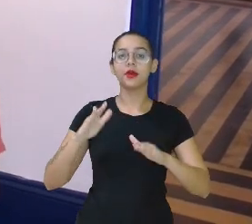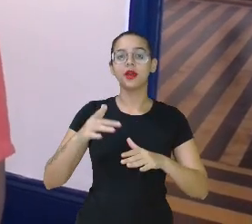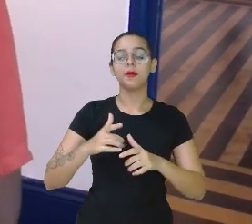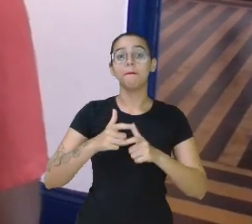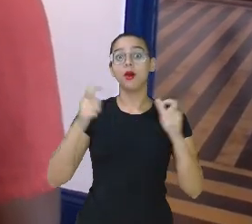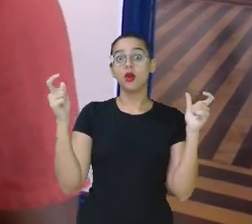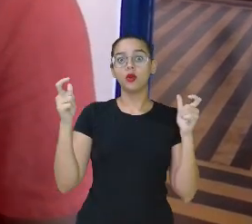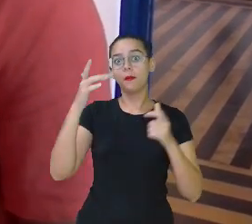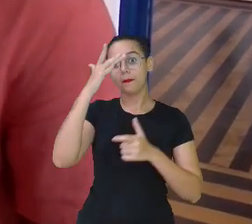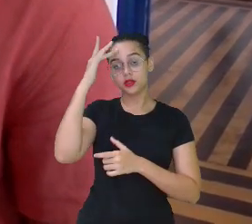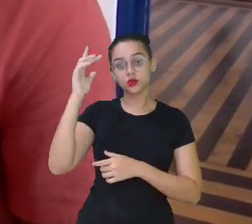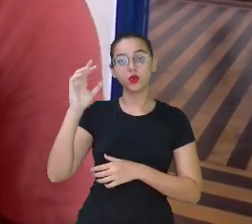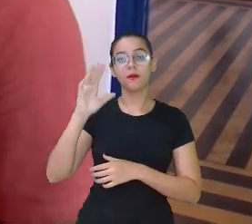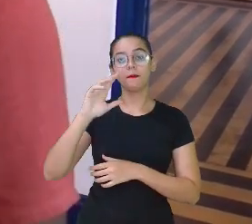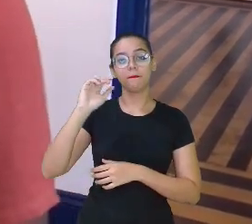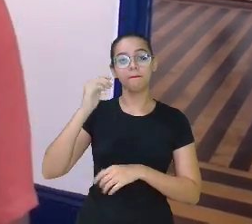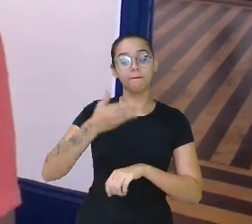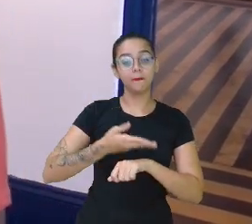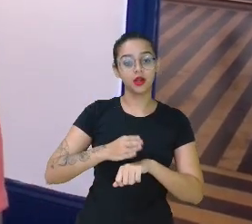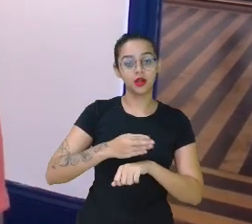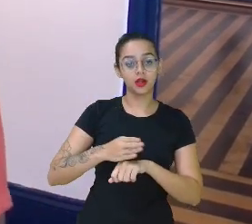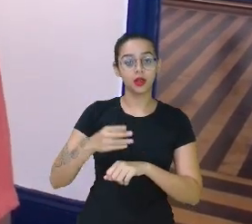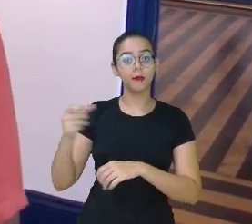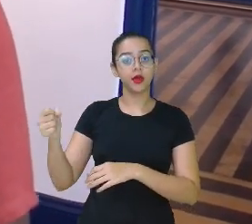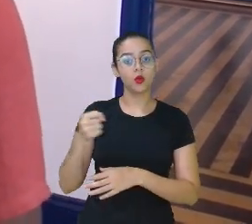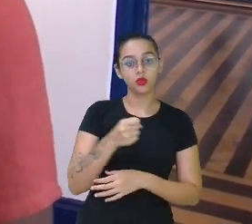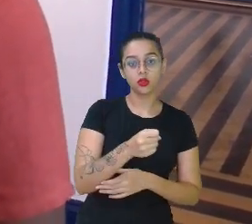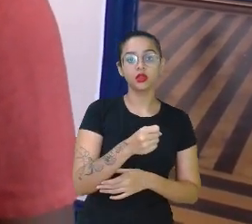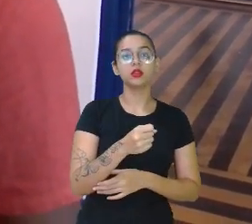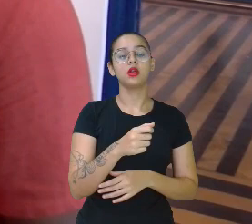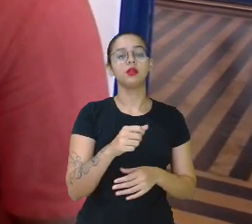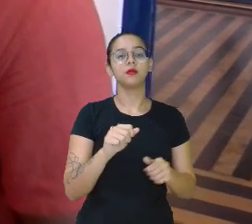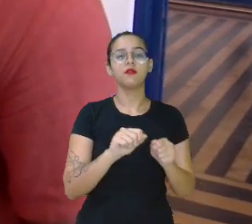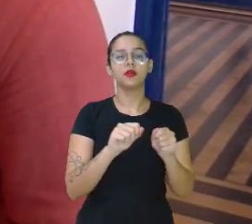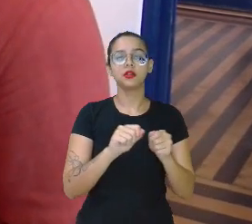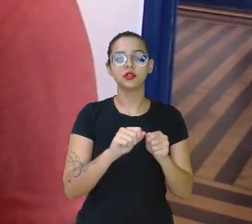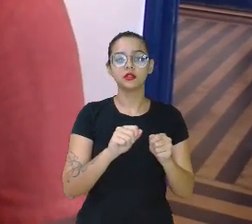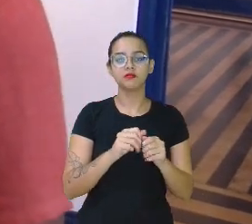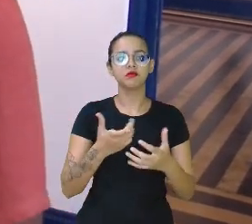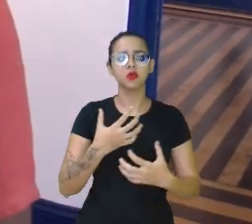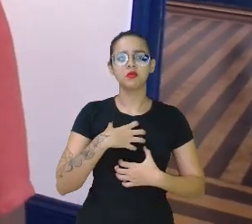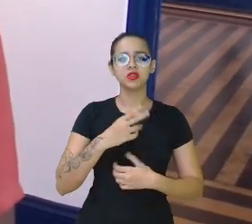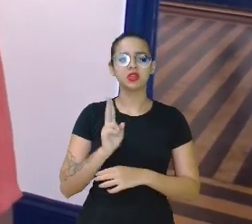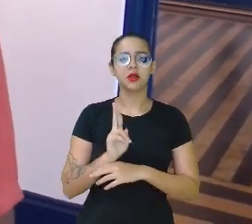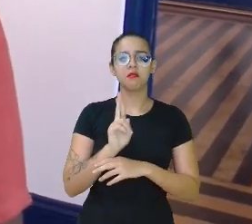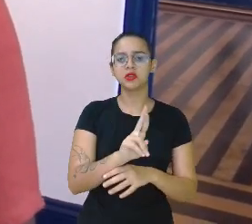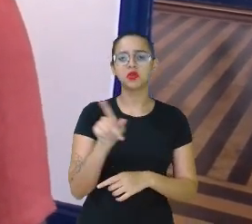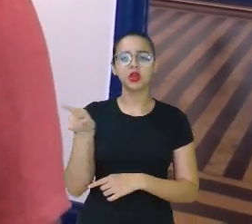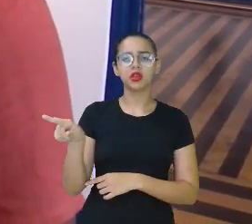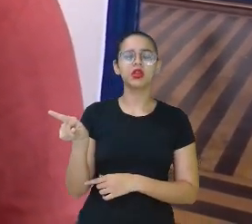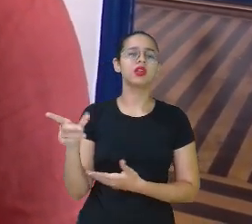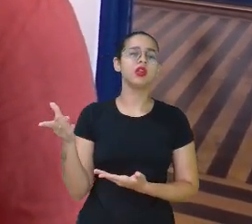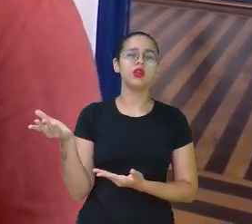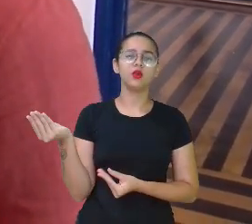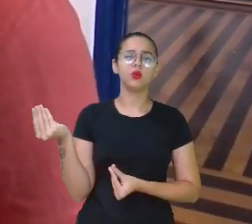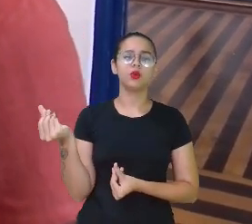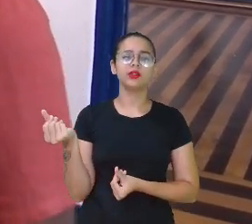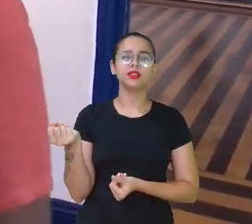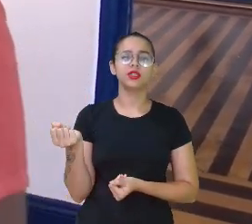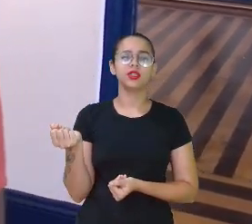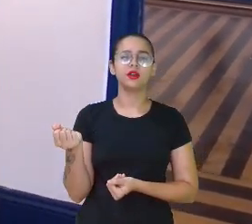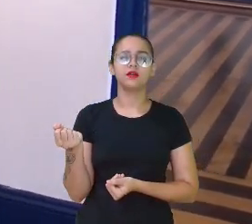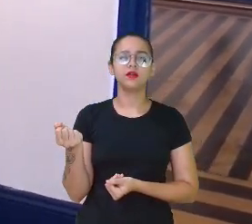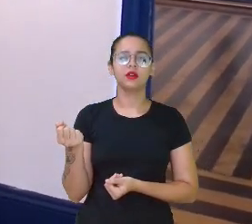que me contratavam para fazer murais, e ainda contratam, e assim, eu não me sentia representado com aquilo que estava, com